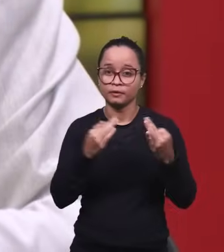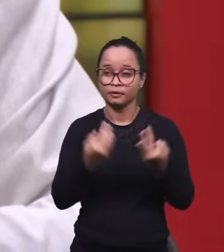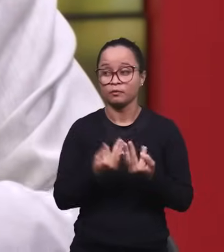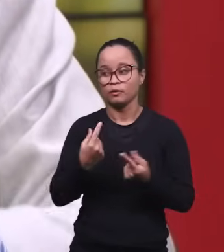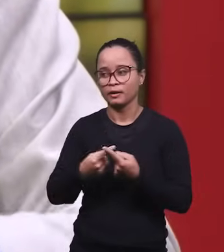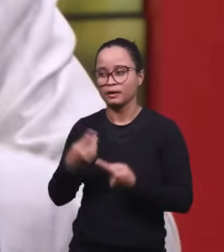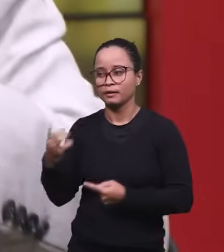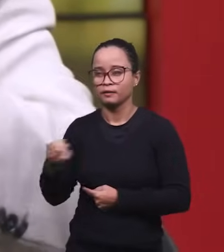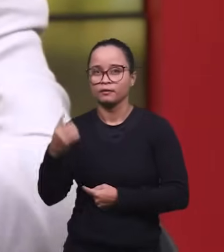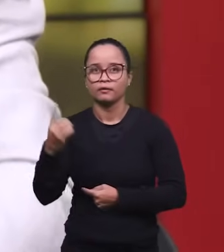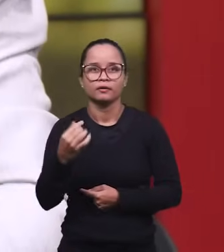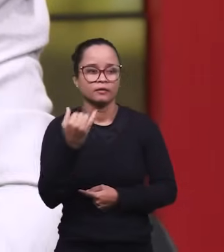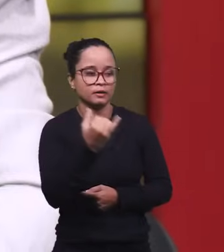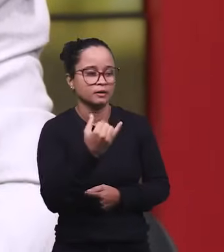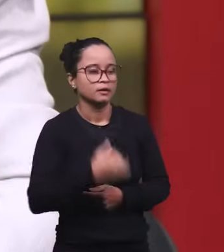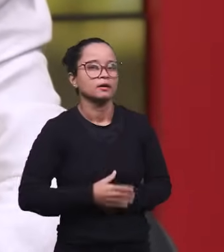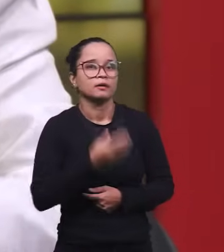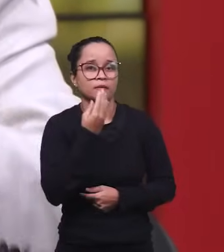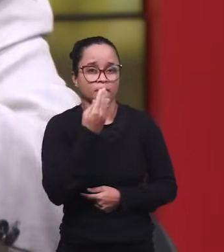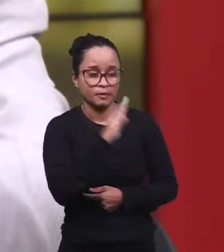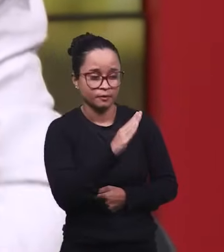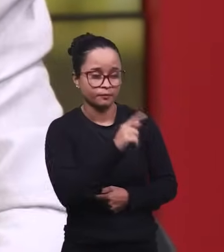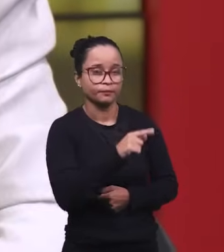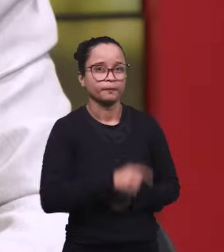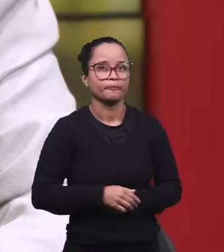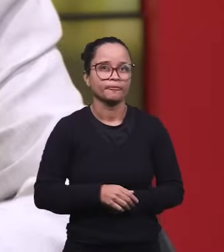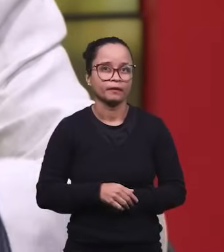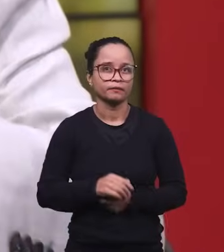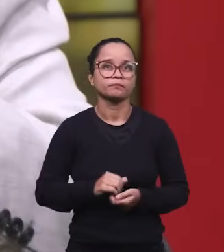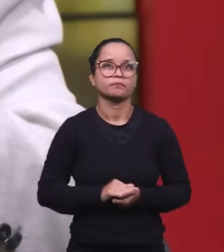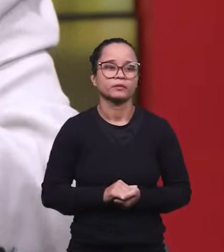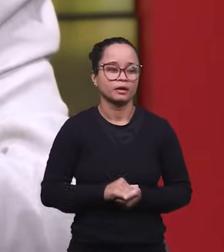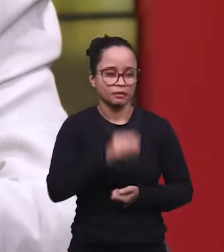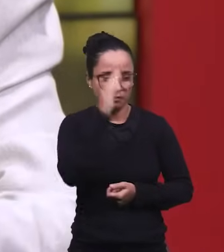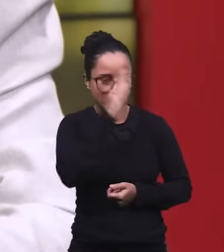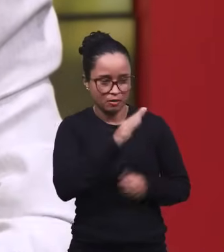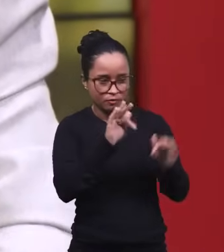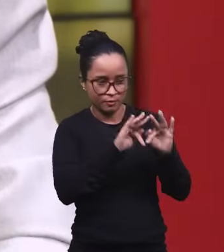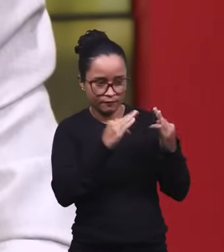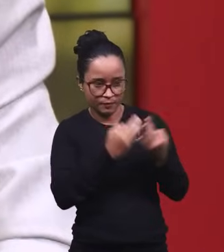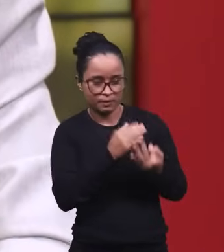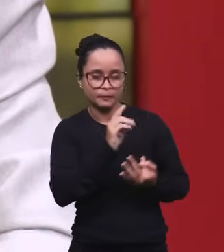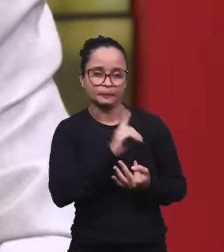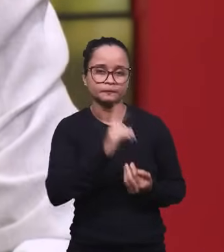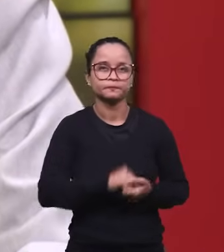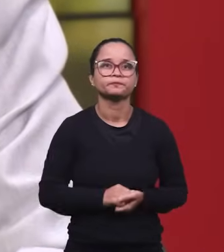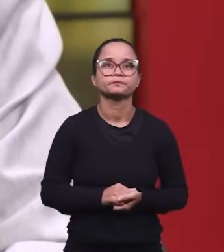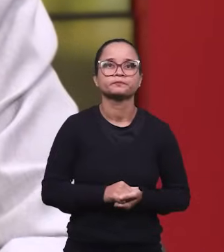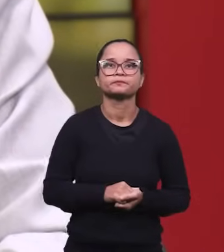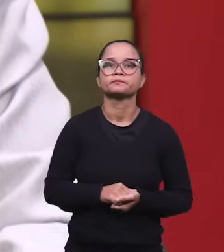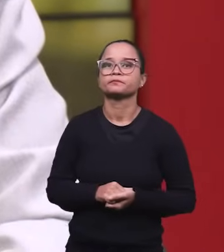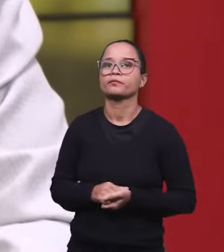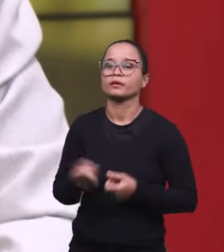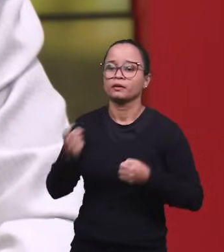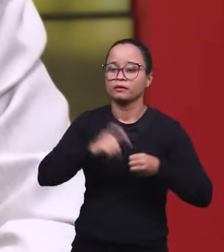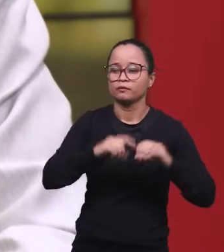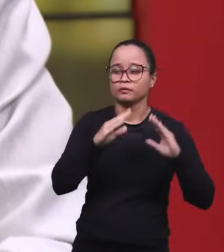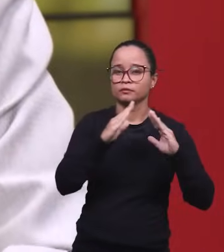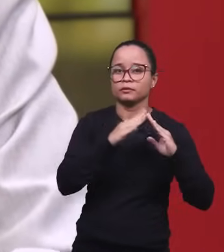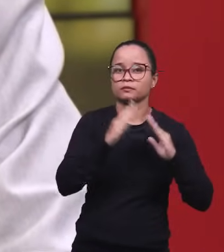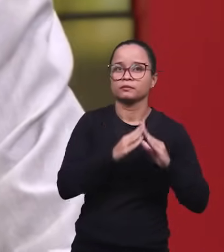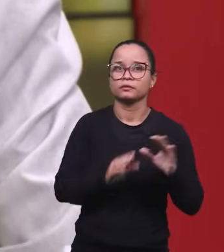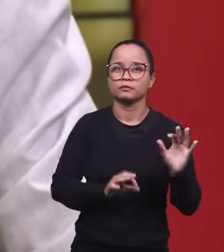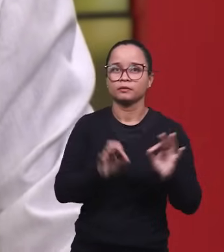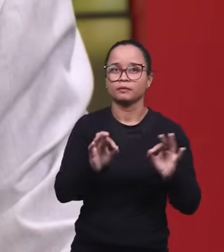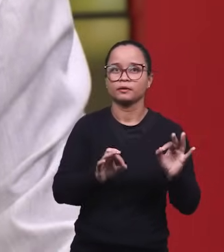refletiu no seu lar, porque Davi na hora já diz para ela, já vem a promessa que não haveria mal sobre o seu lar, né? Ela